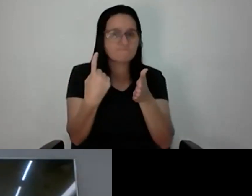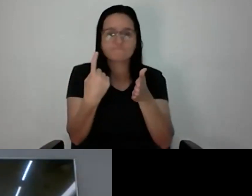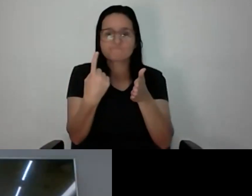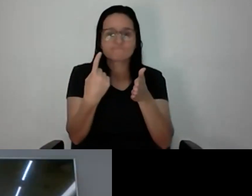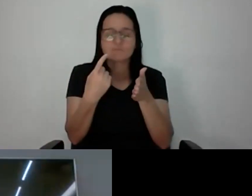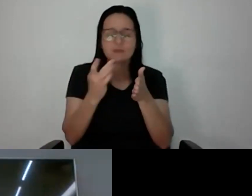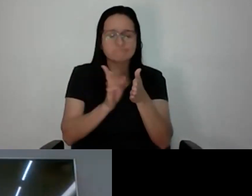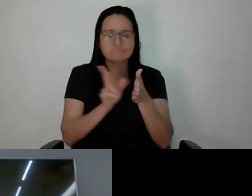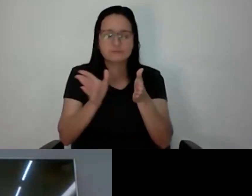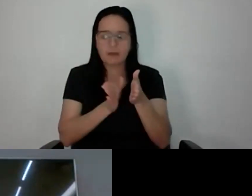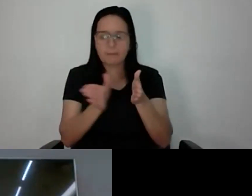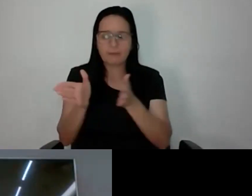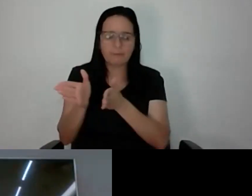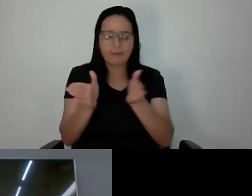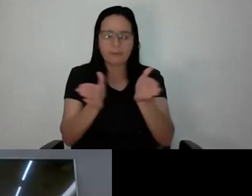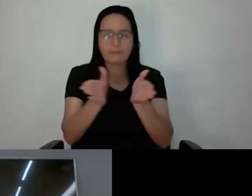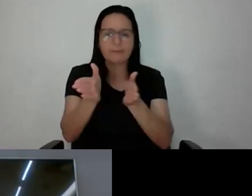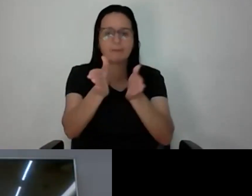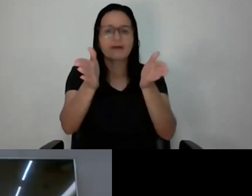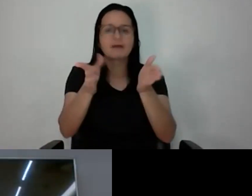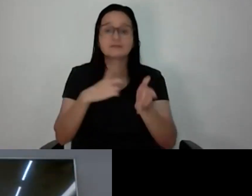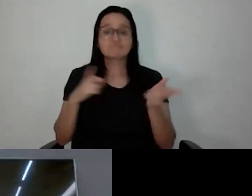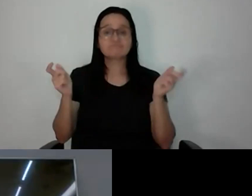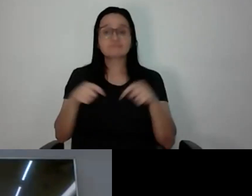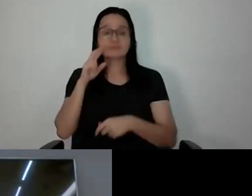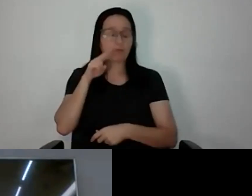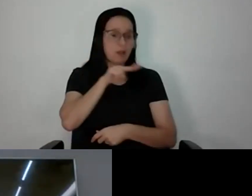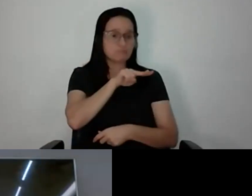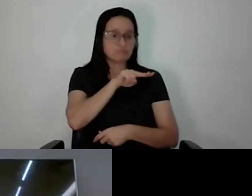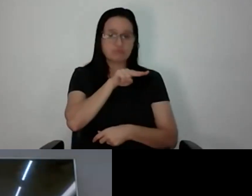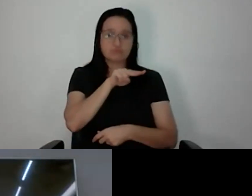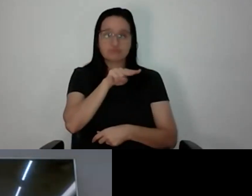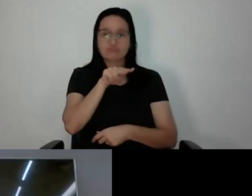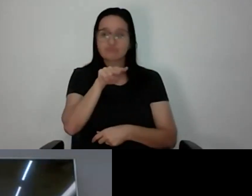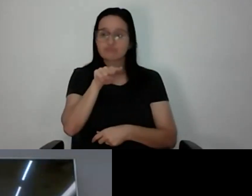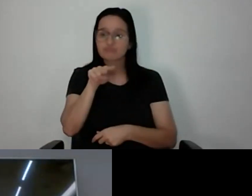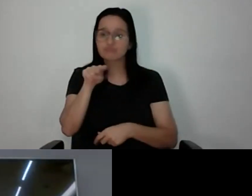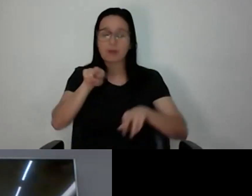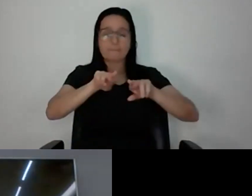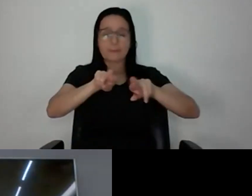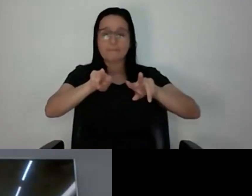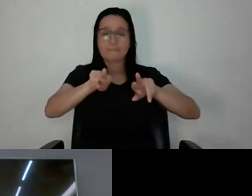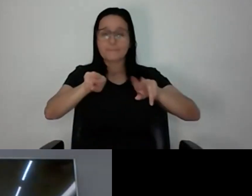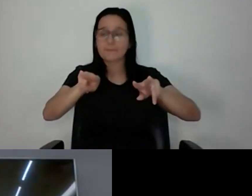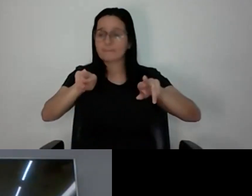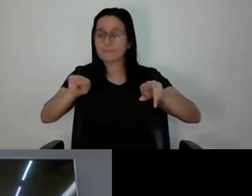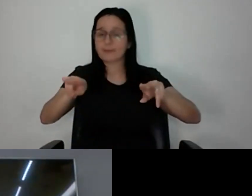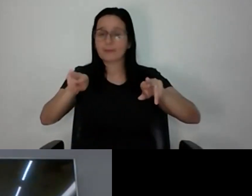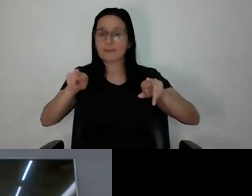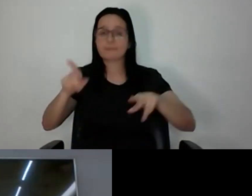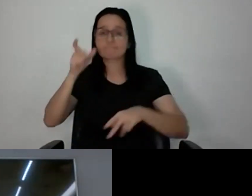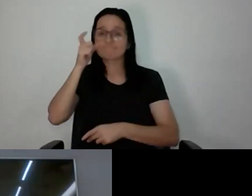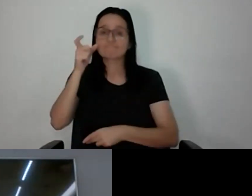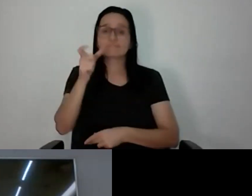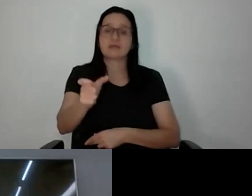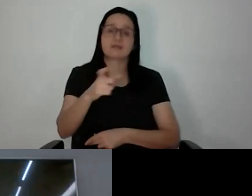acho que o mais legal é que a gente também se permita olhar para essa pluralidade de interesses e realmente investir nisso. Porque